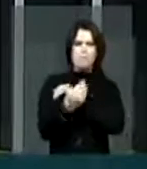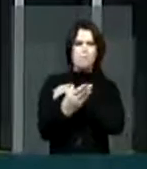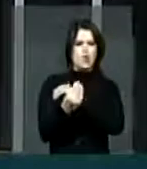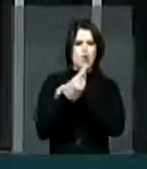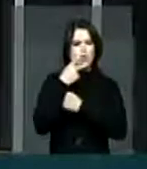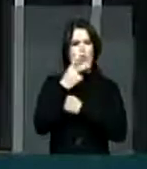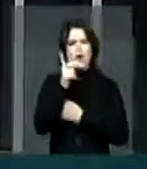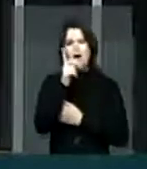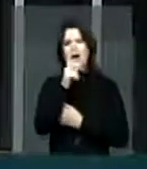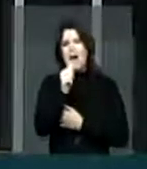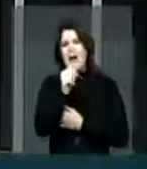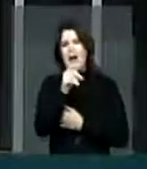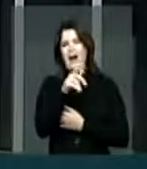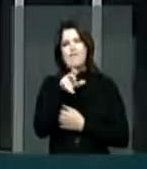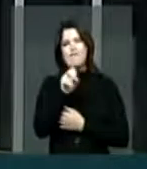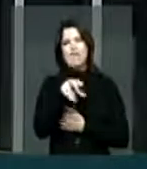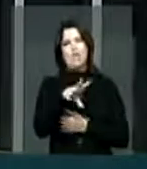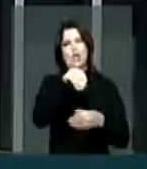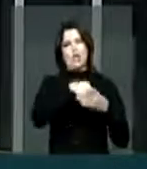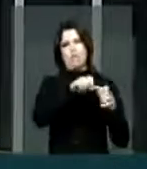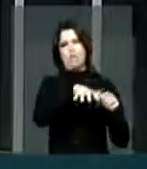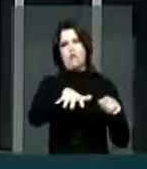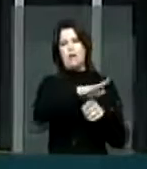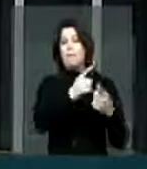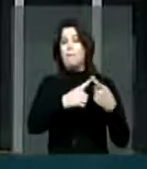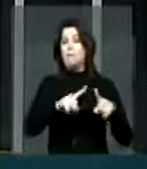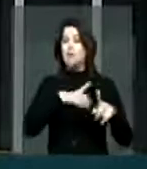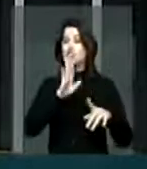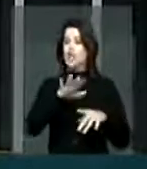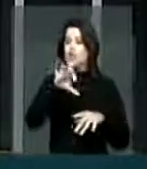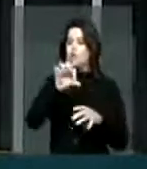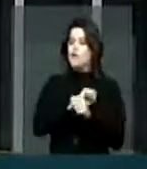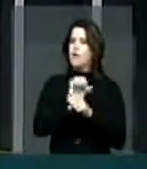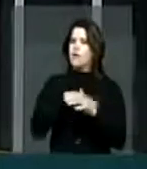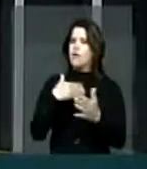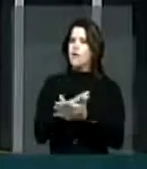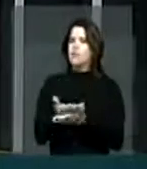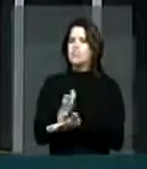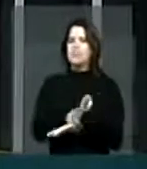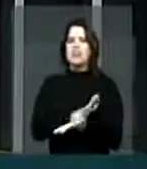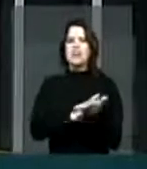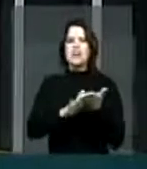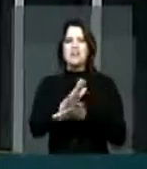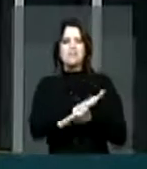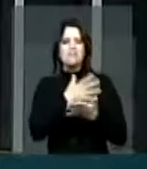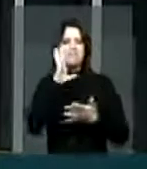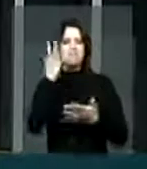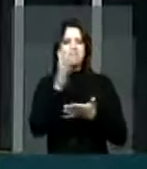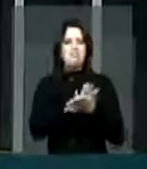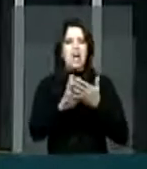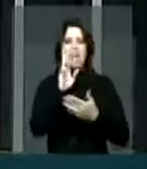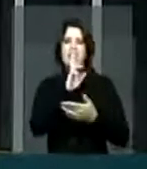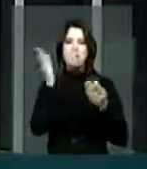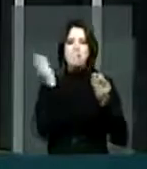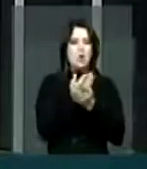de agrotóxico naquela região. Infelizmente, passado 9 anos, até o momento não houve